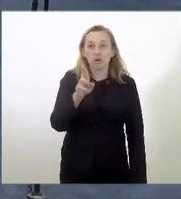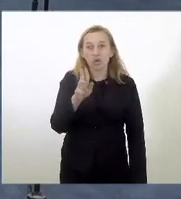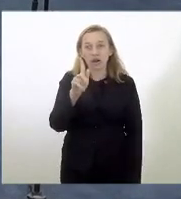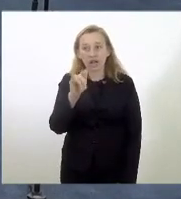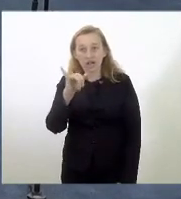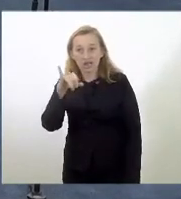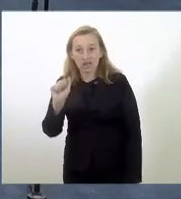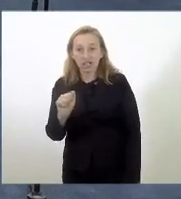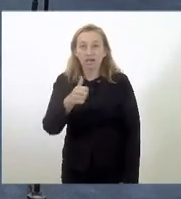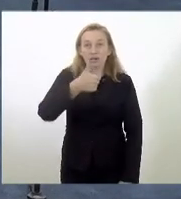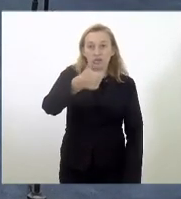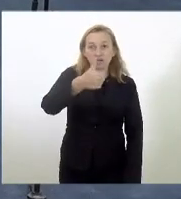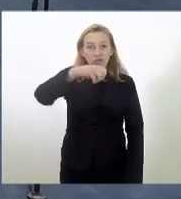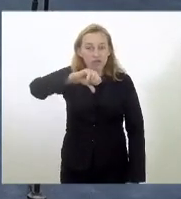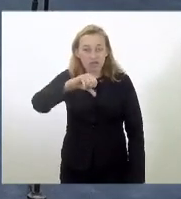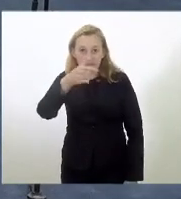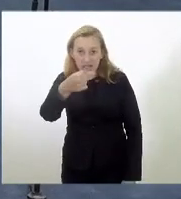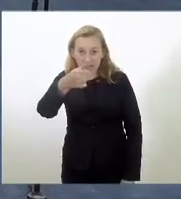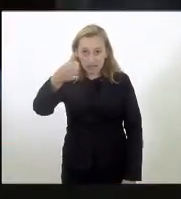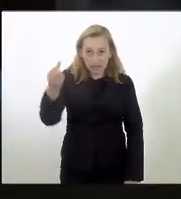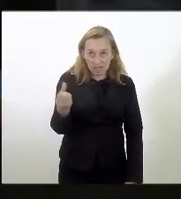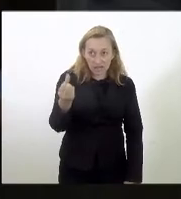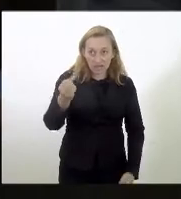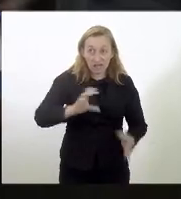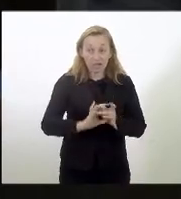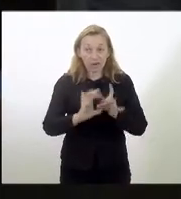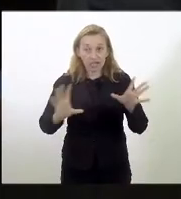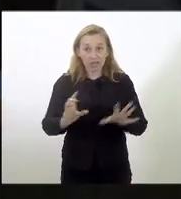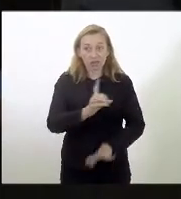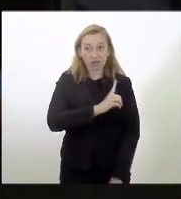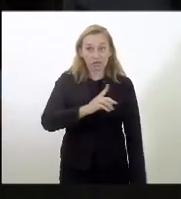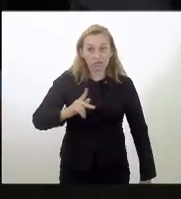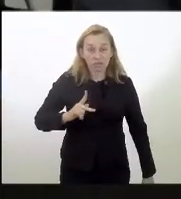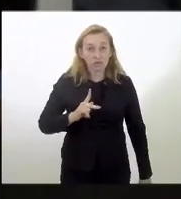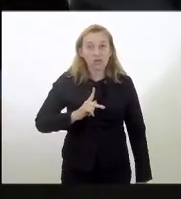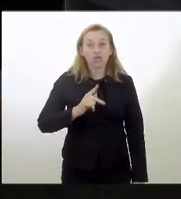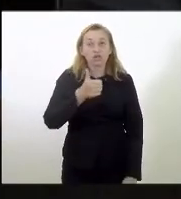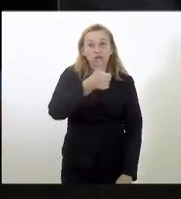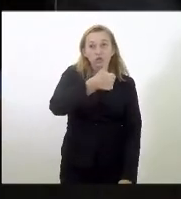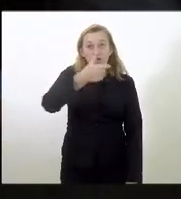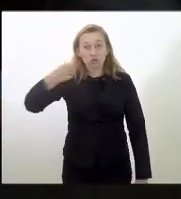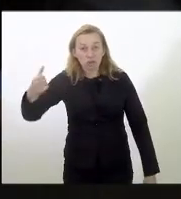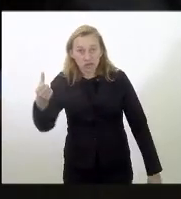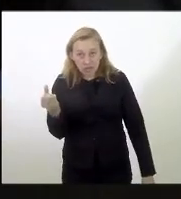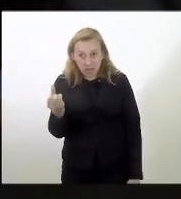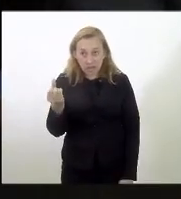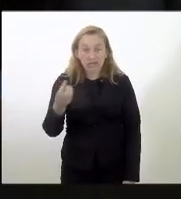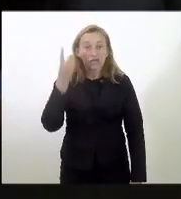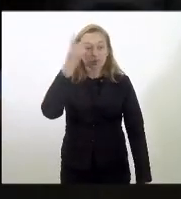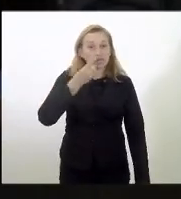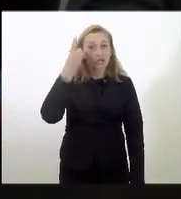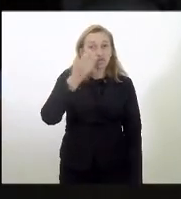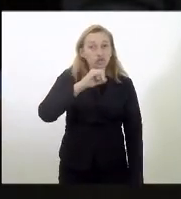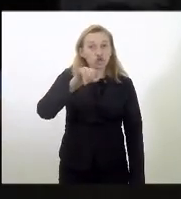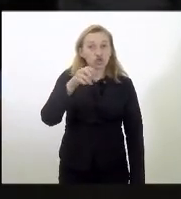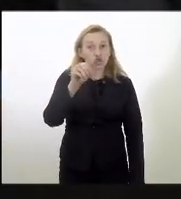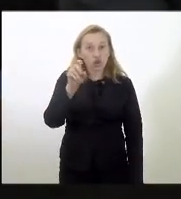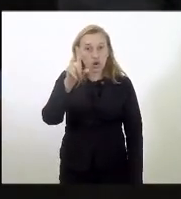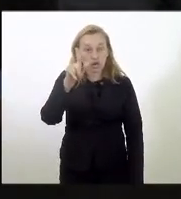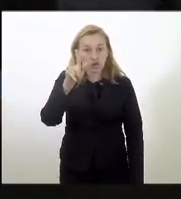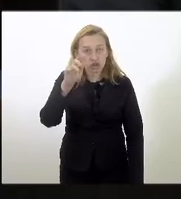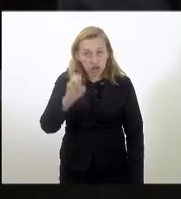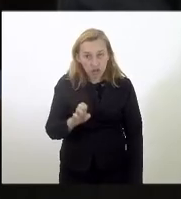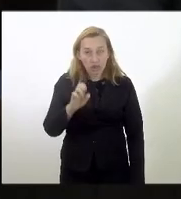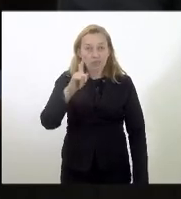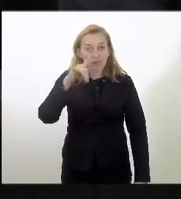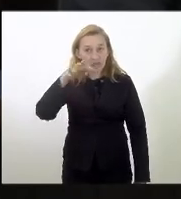1976. Foi a primeira a conferir autonomia à Defensoria Pública em 2006, sob presidência do deputado Jorge Pisciani. E na